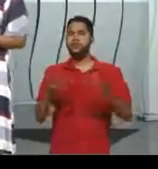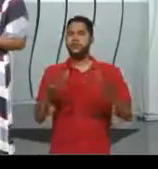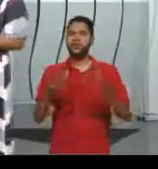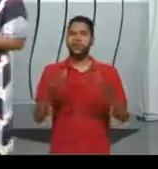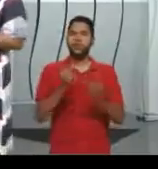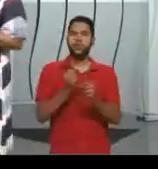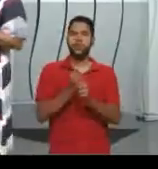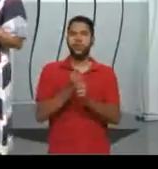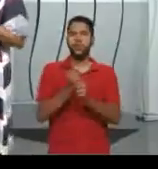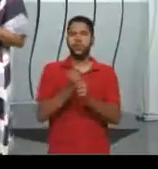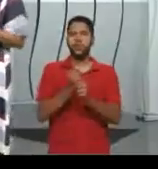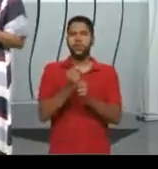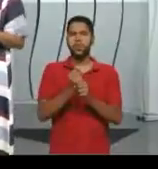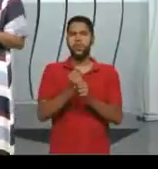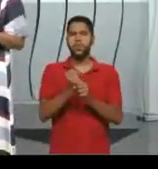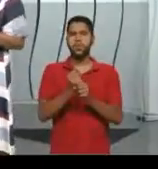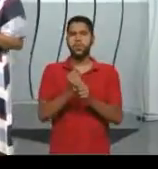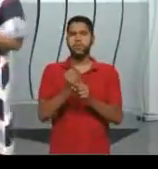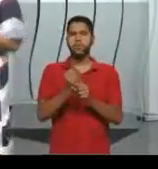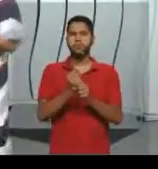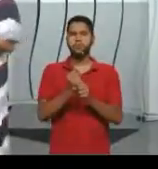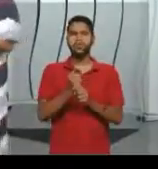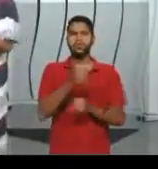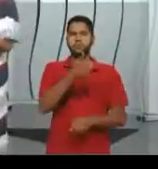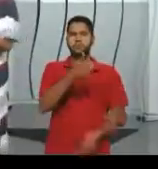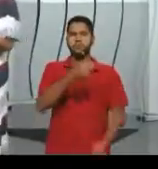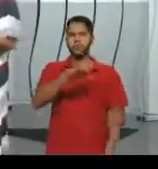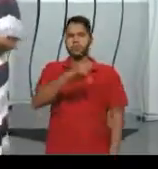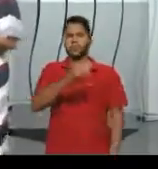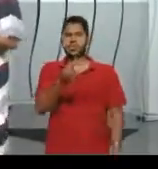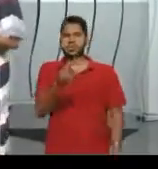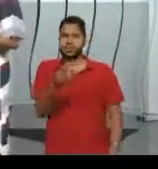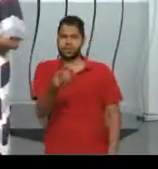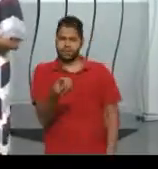anos da década de 60.